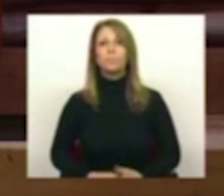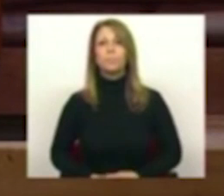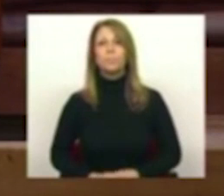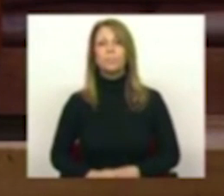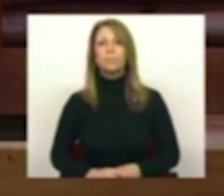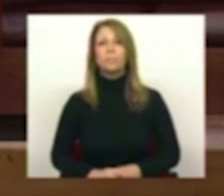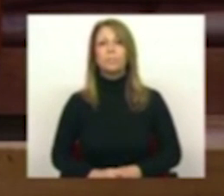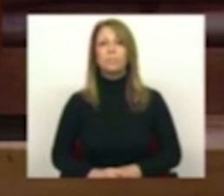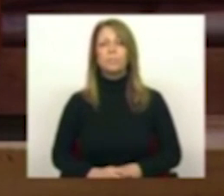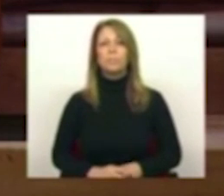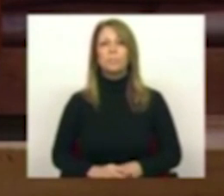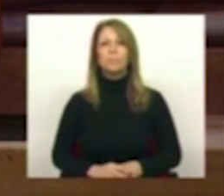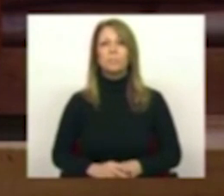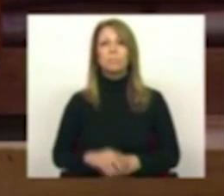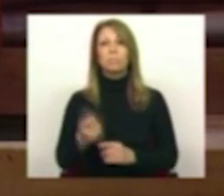taxas